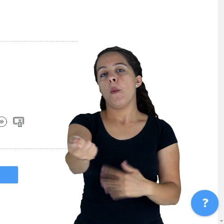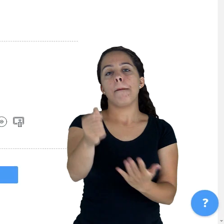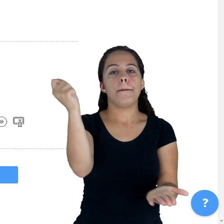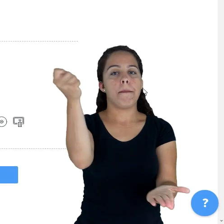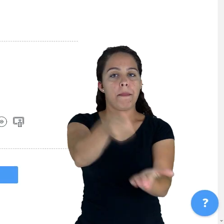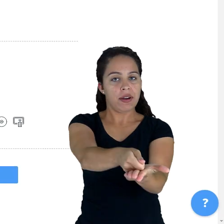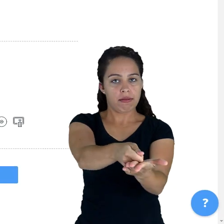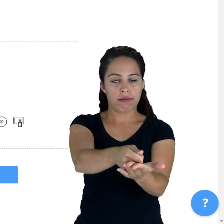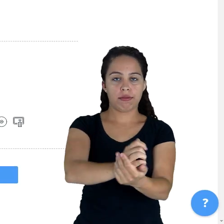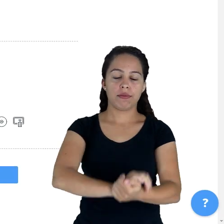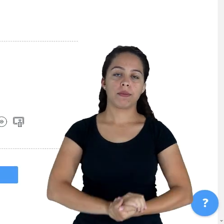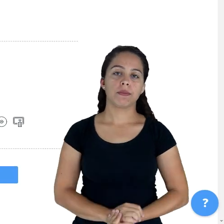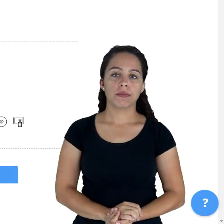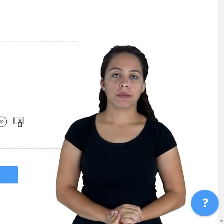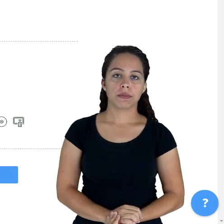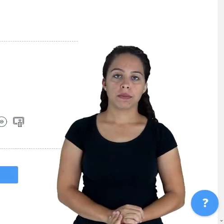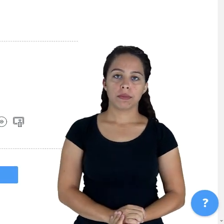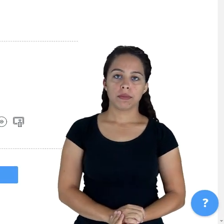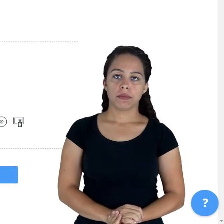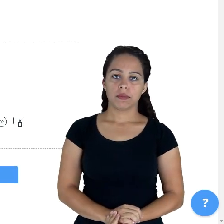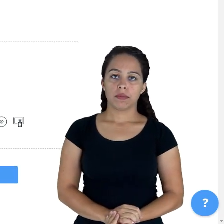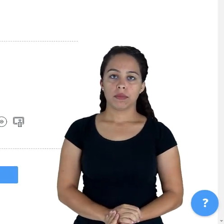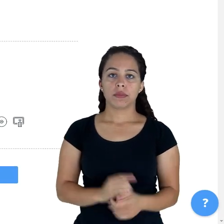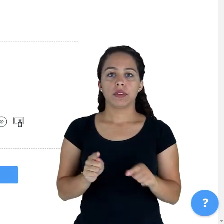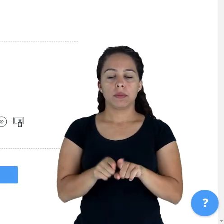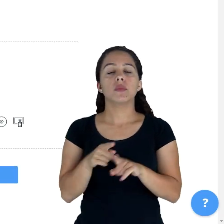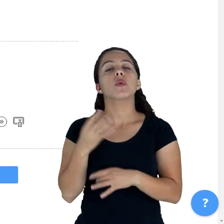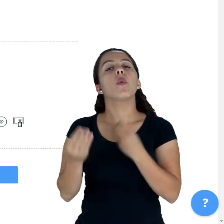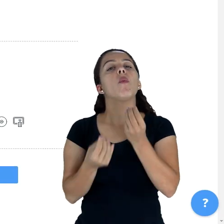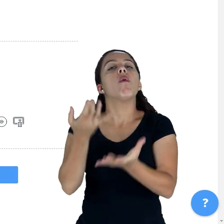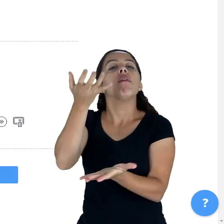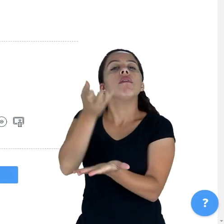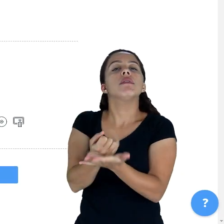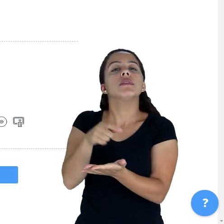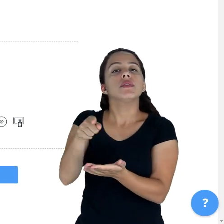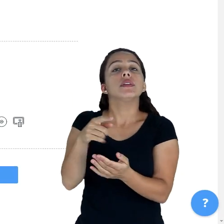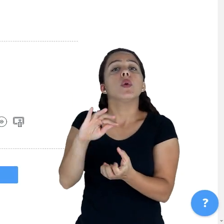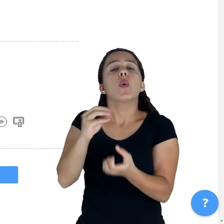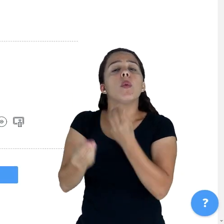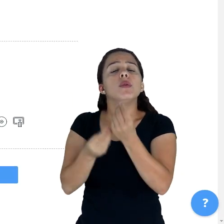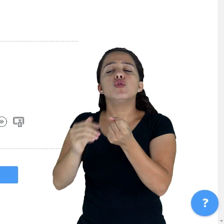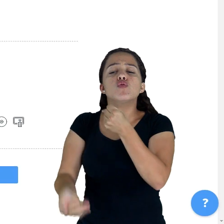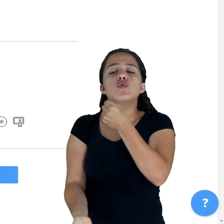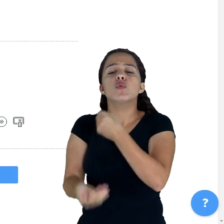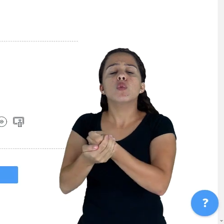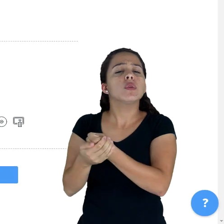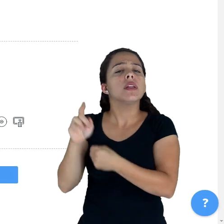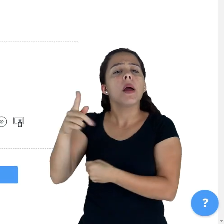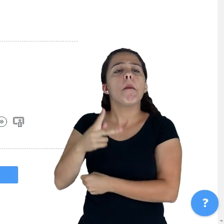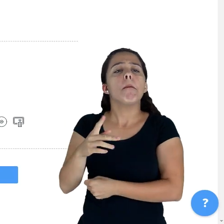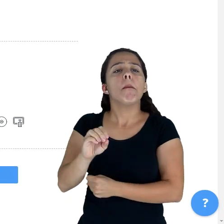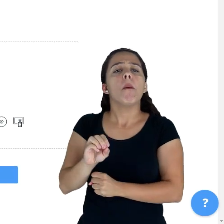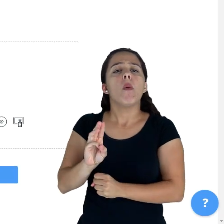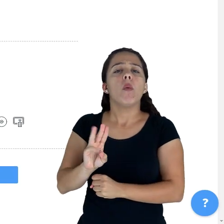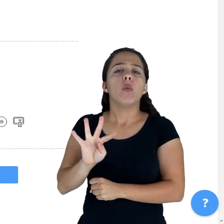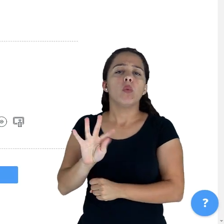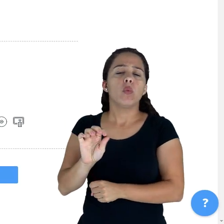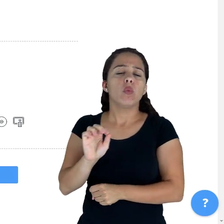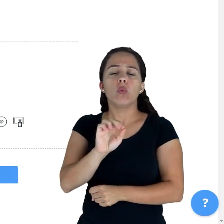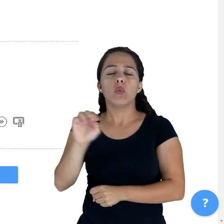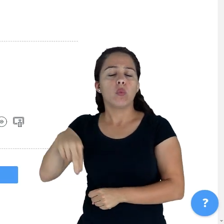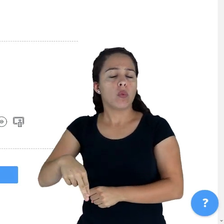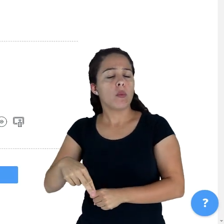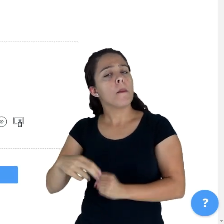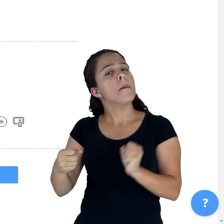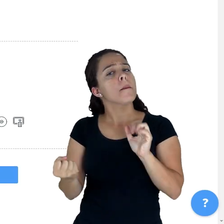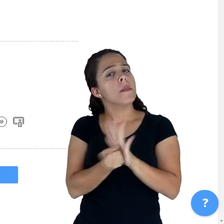exportação do nosso ponto um aqui pra esconder a marca do porto onde tem que pagar tem que